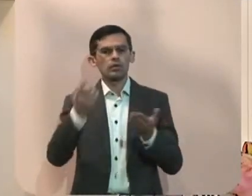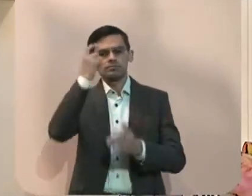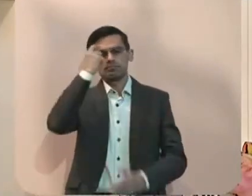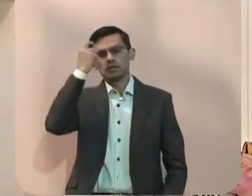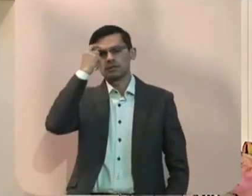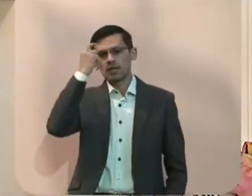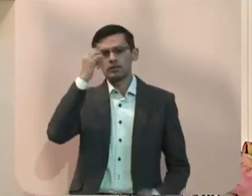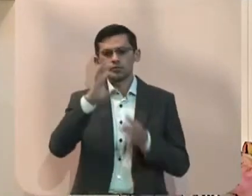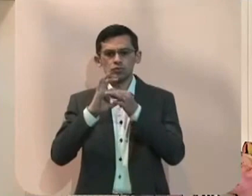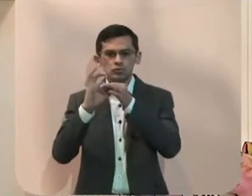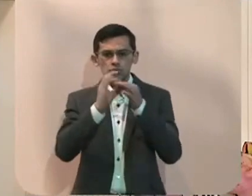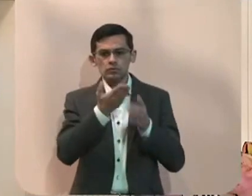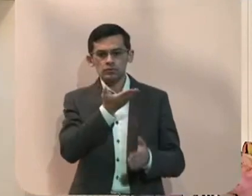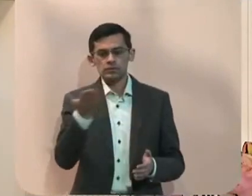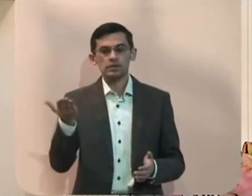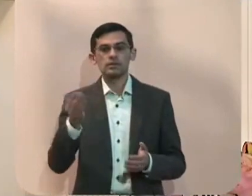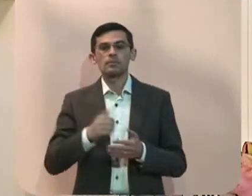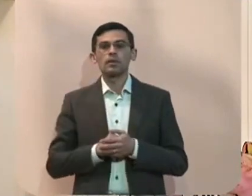um pouquinho,